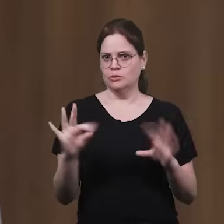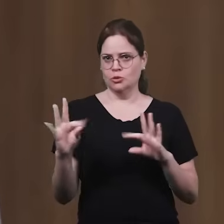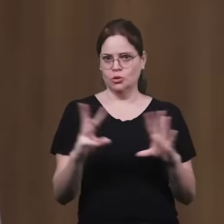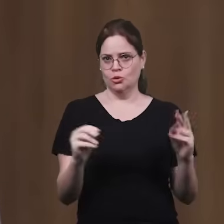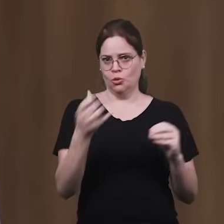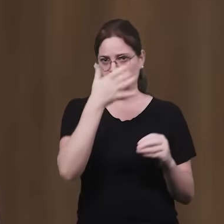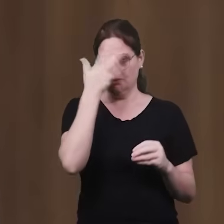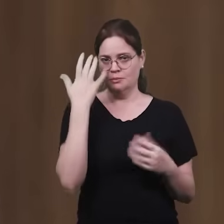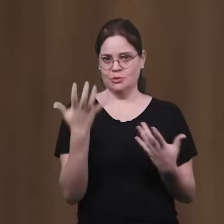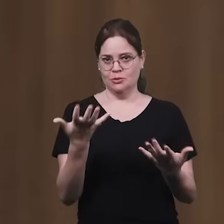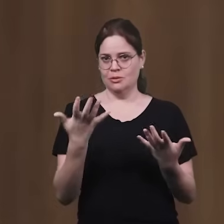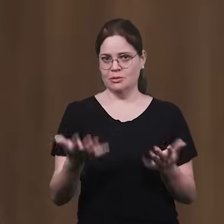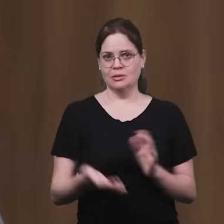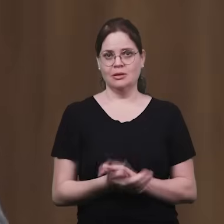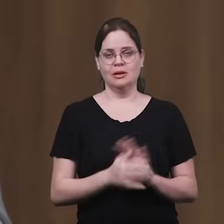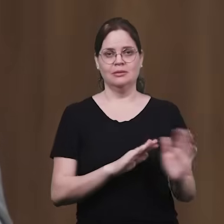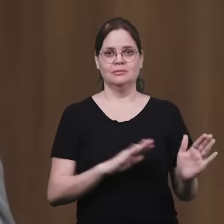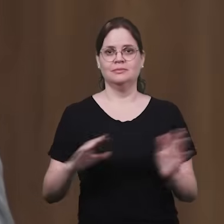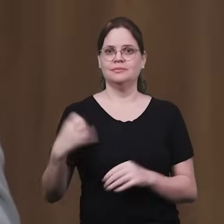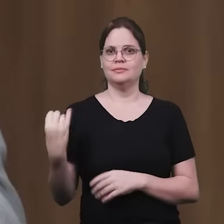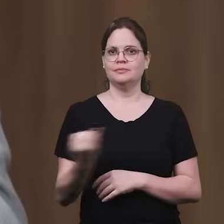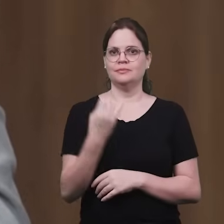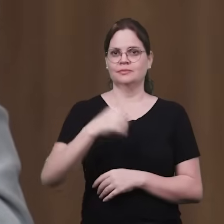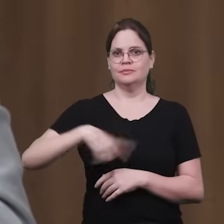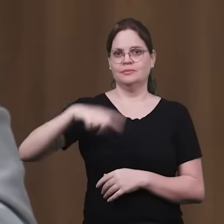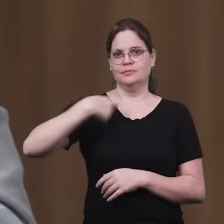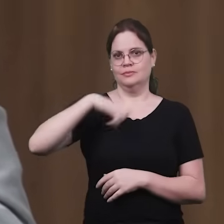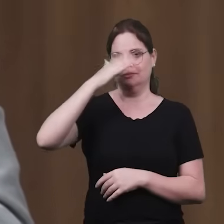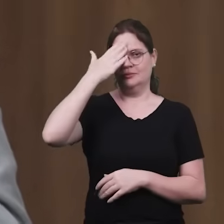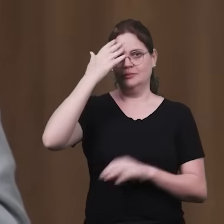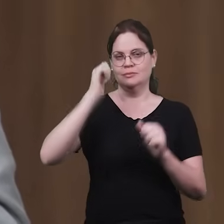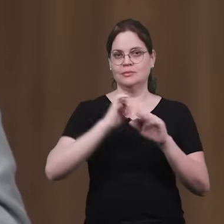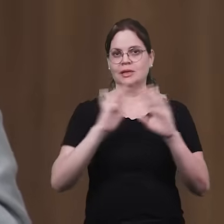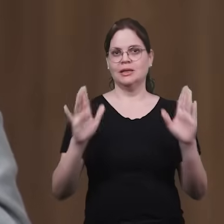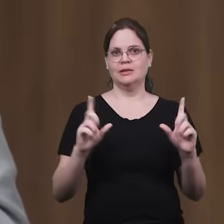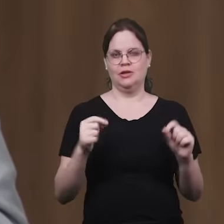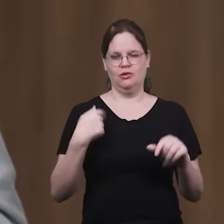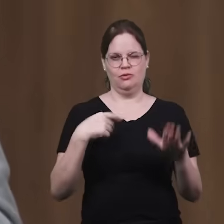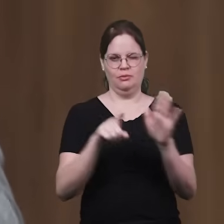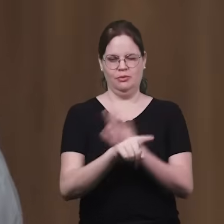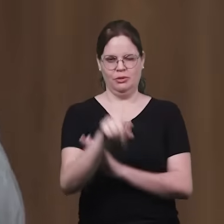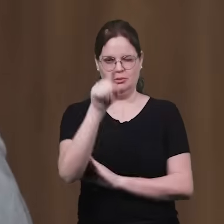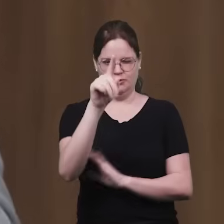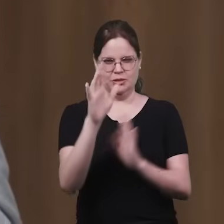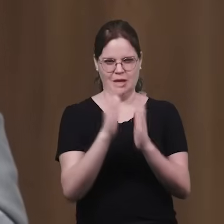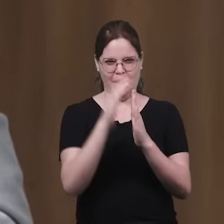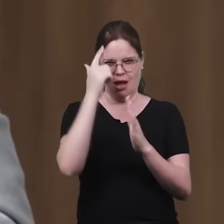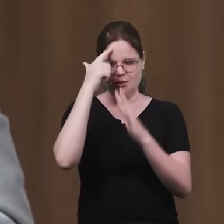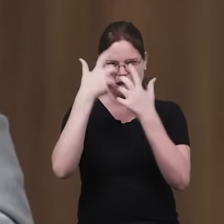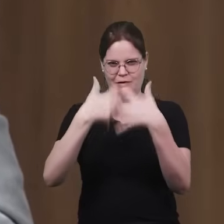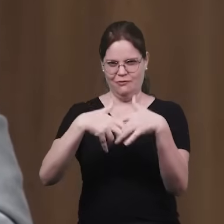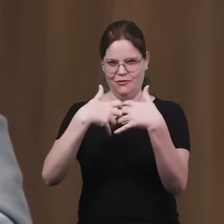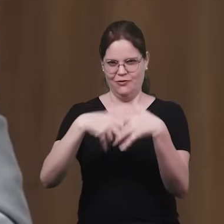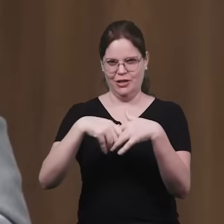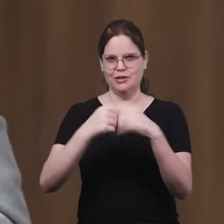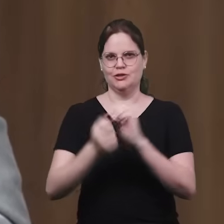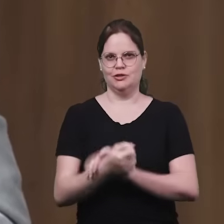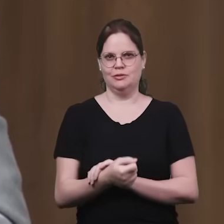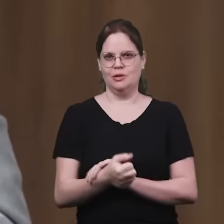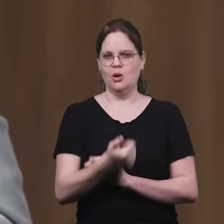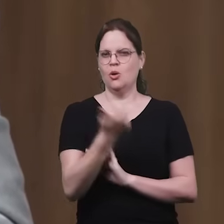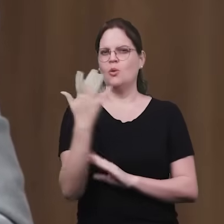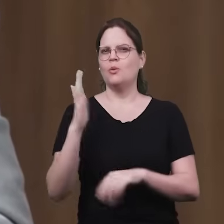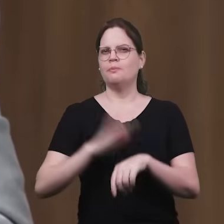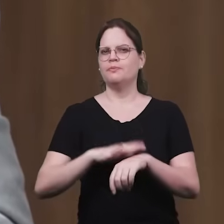querem, tá? Gente, é importante a gente entender o seguinte, quanto tempo, vou fazer essa pergunta para você em casa, para você refletir, se você quiser você